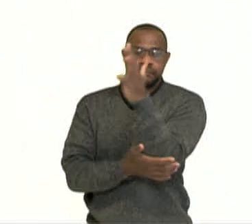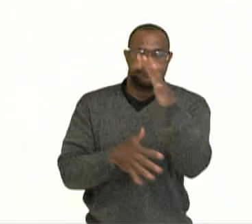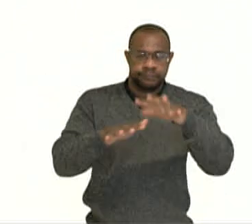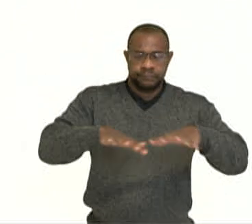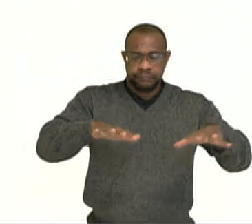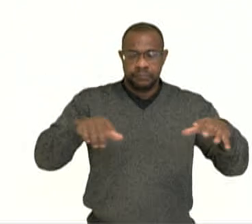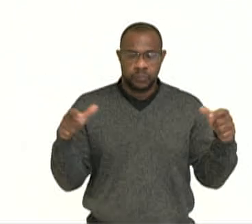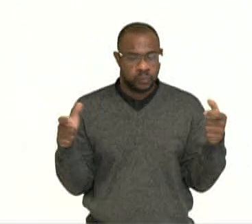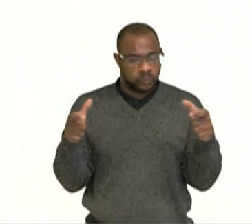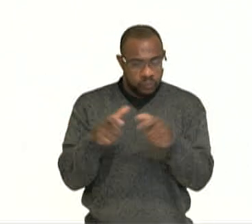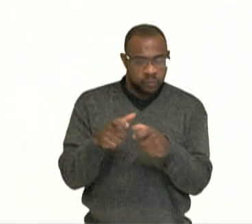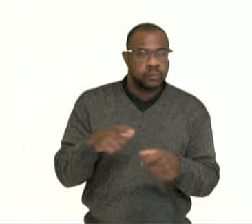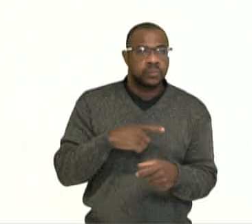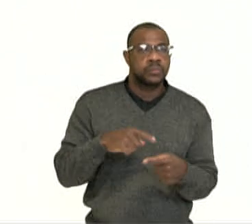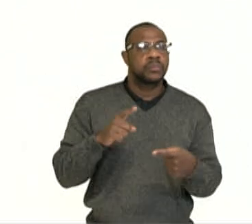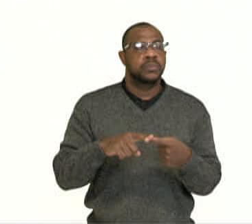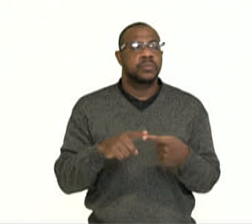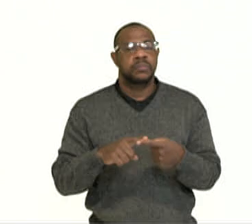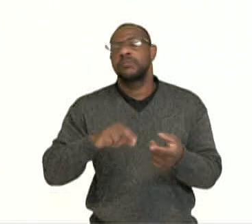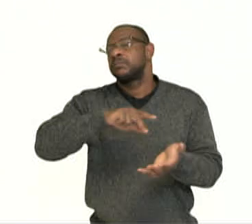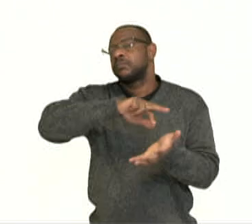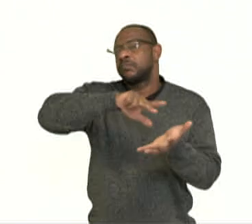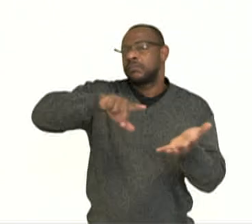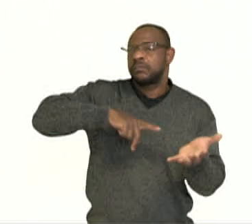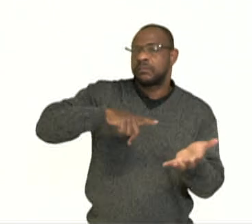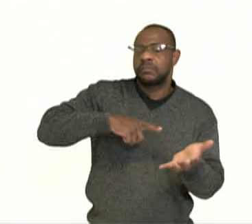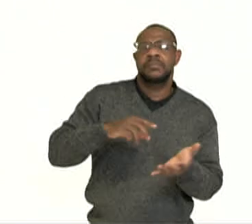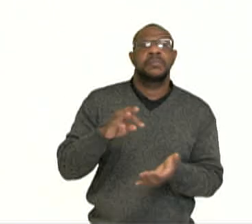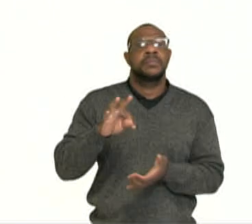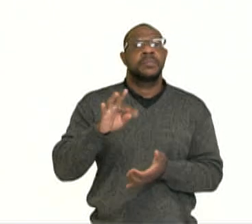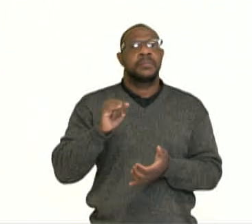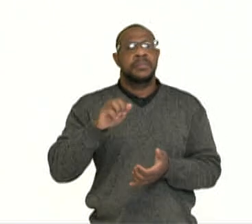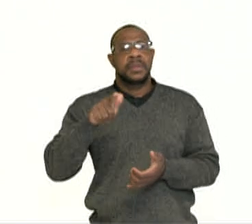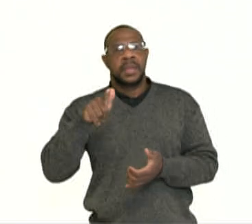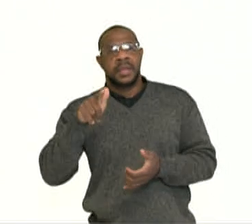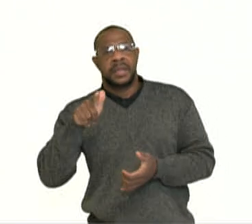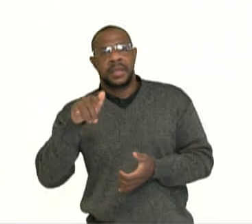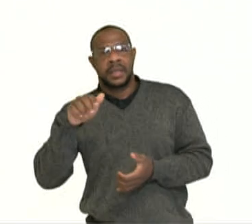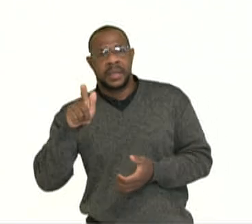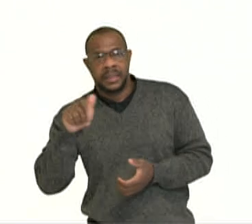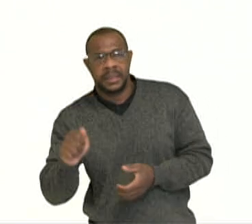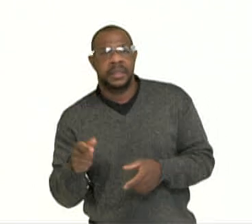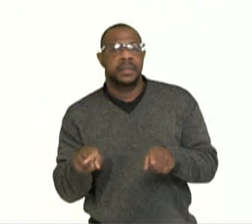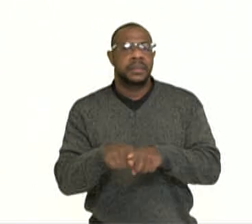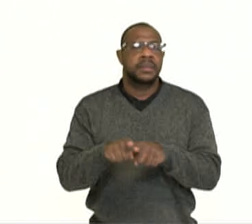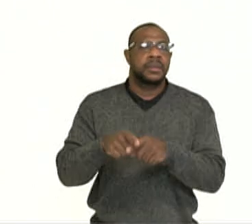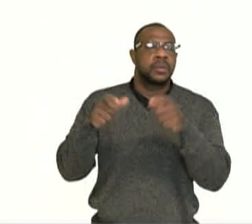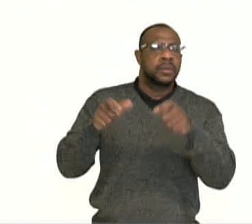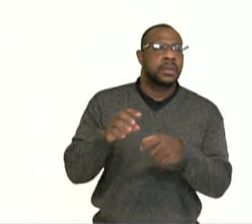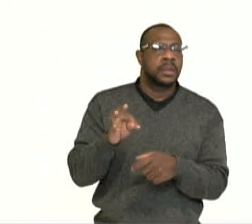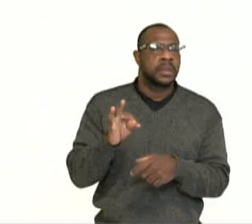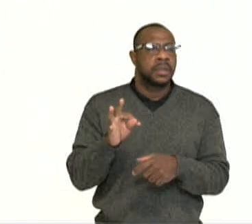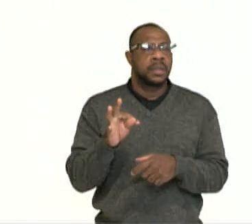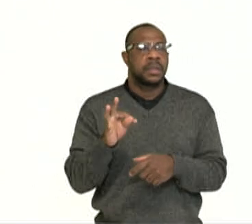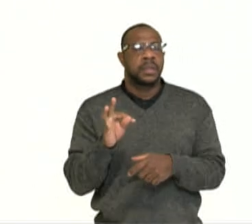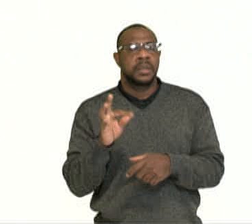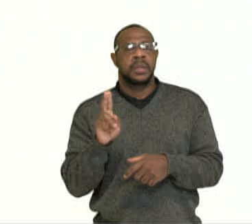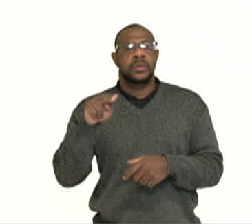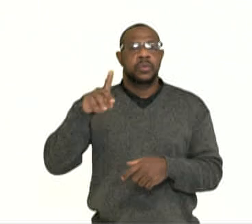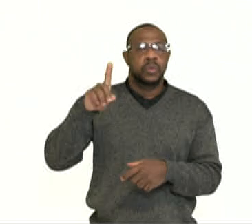vamos encontrar a presença da tundra, a presença da taiga nessas regiões mais ao norte. E